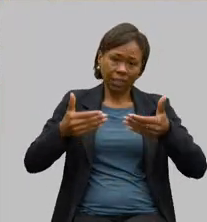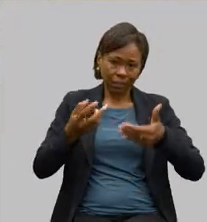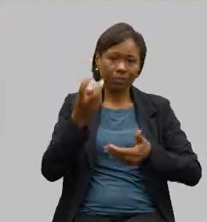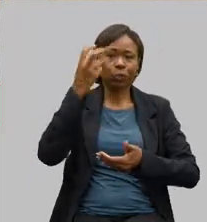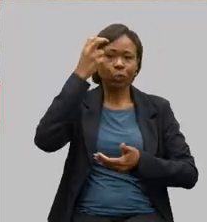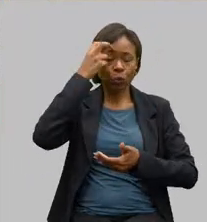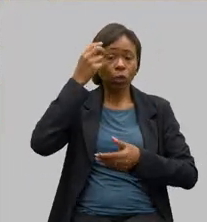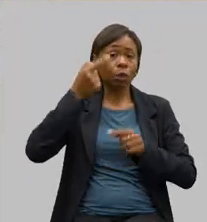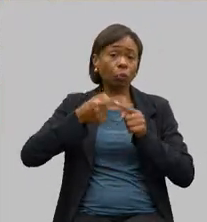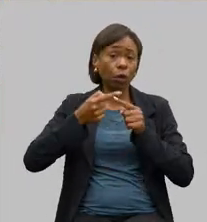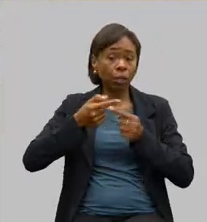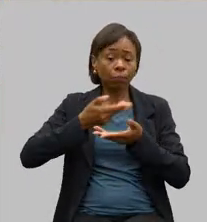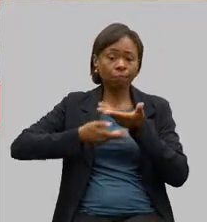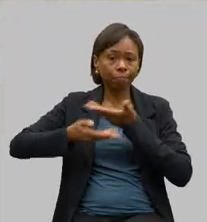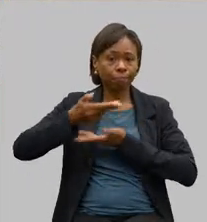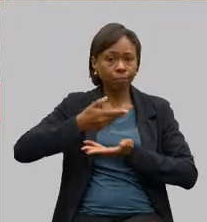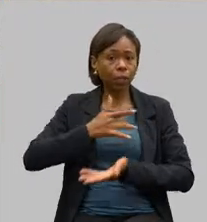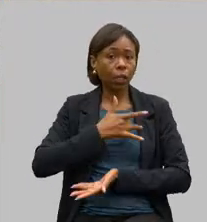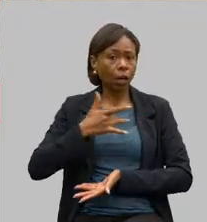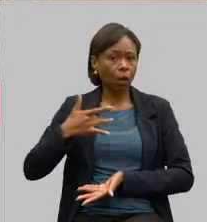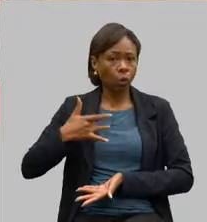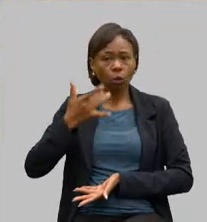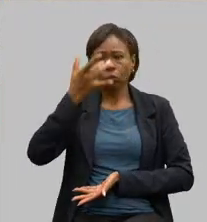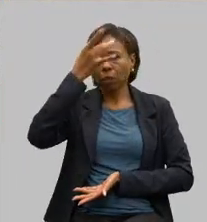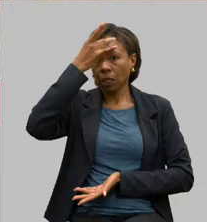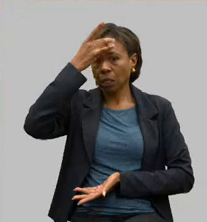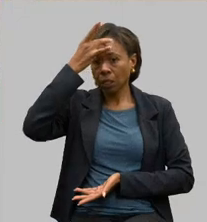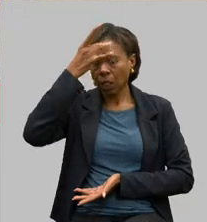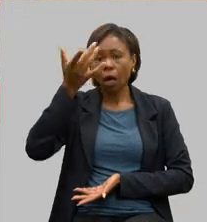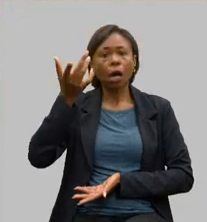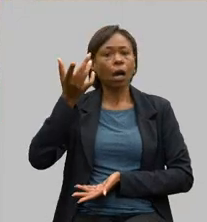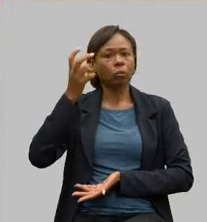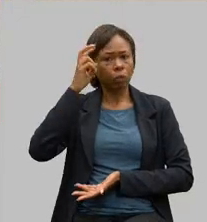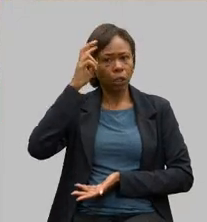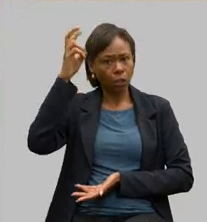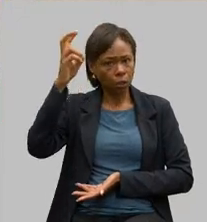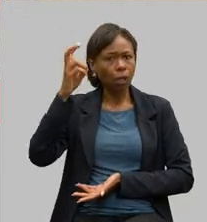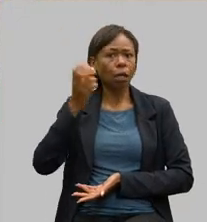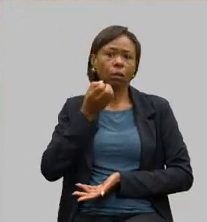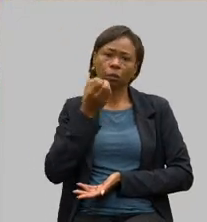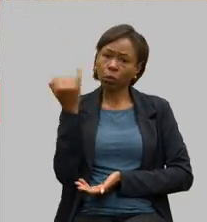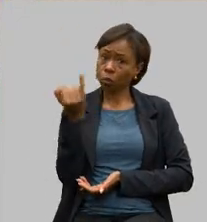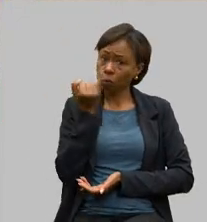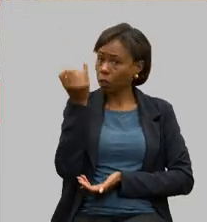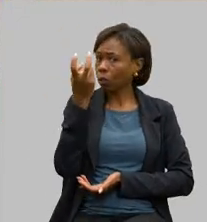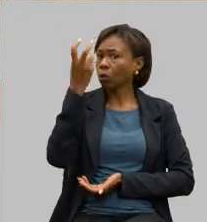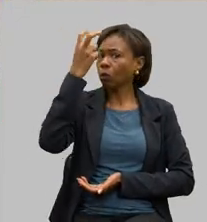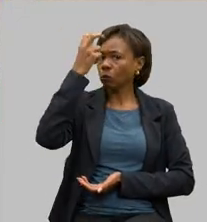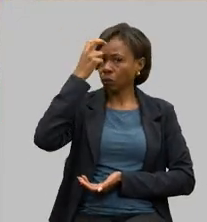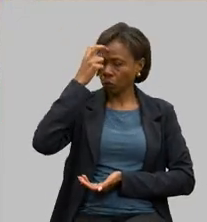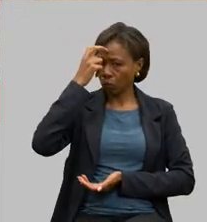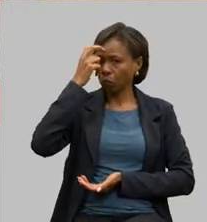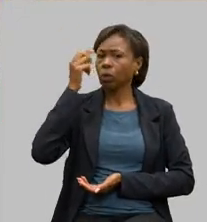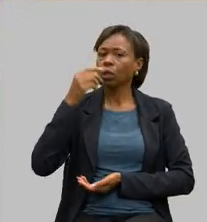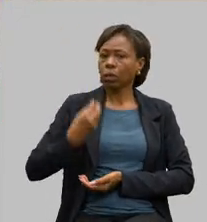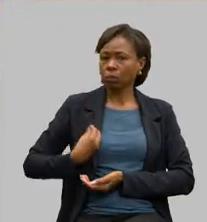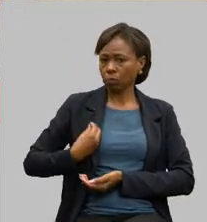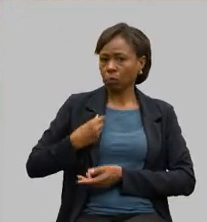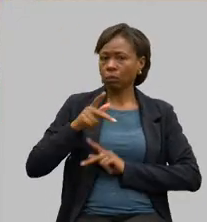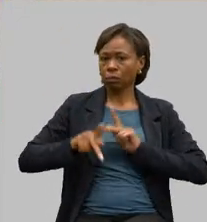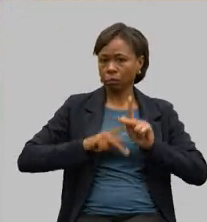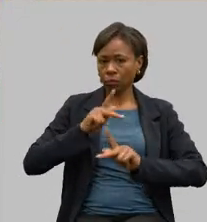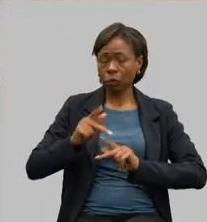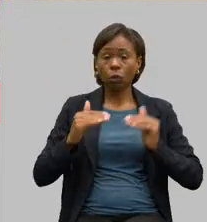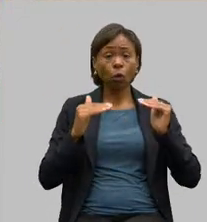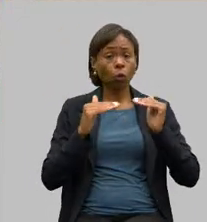física intelectual né e a gente sabe da importância que tem esse componente na política pública paraa vida das pessoas concordo com